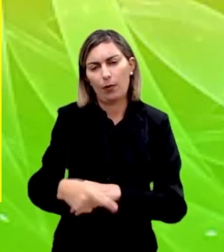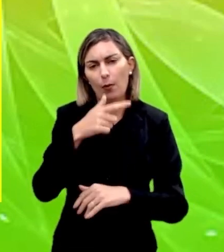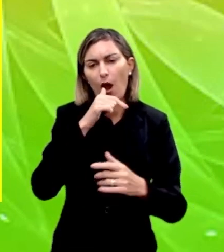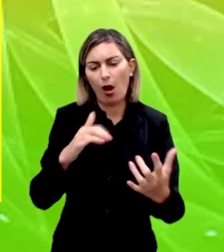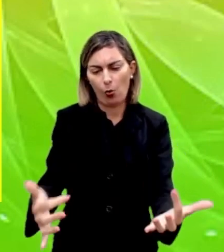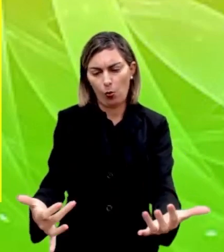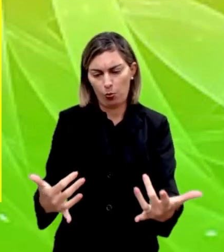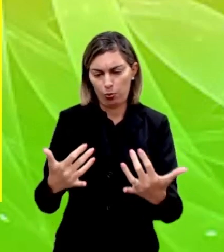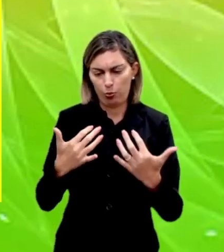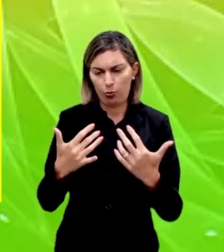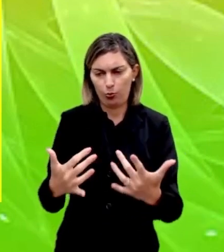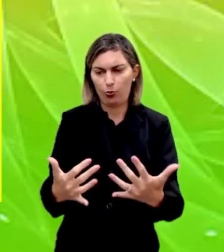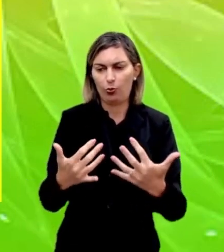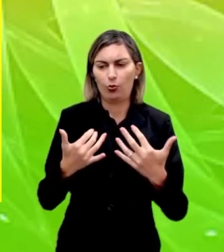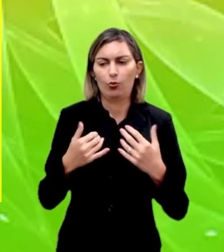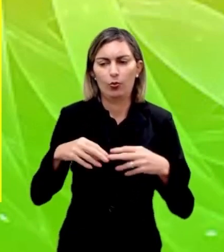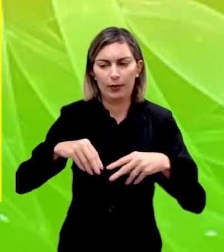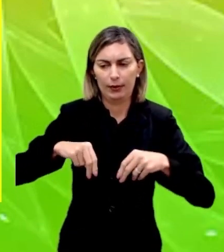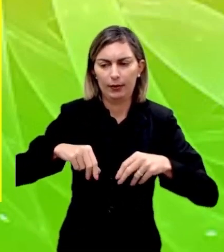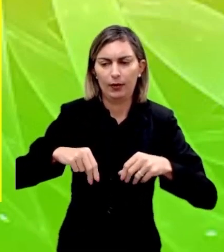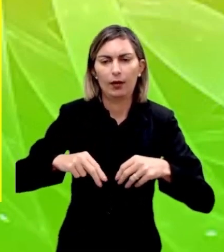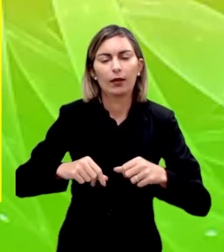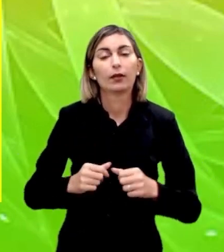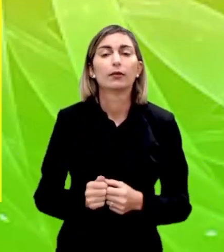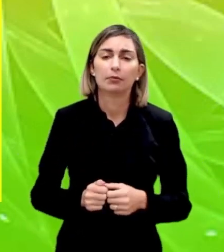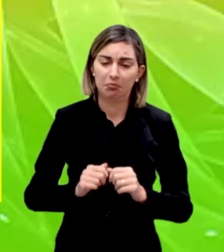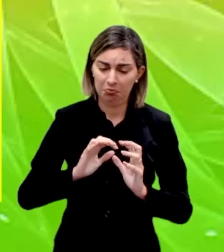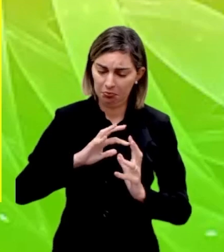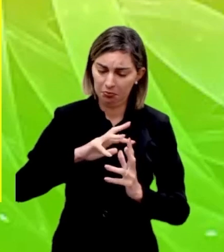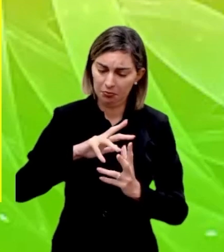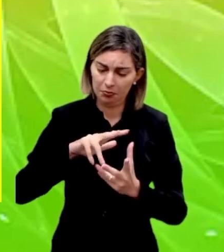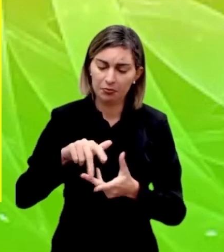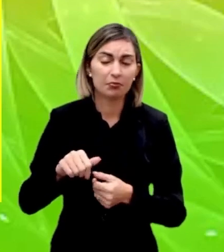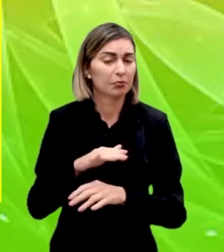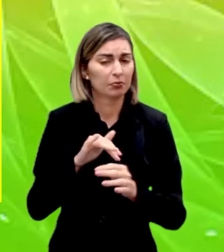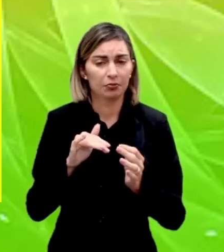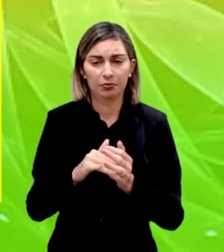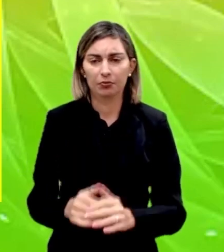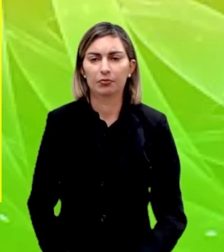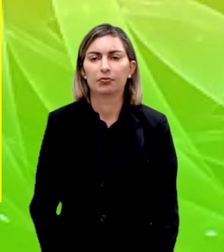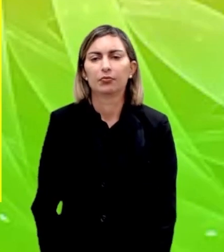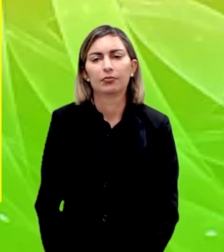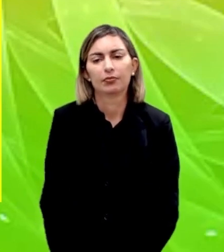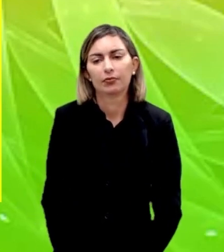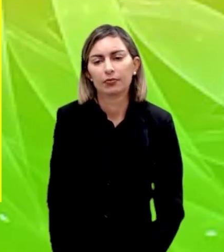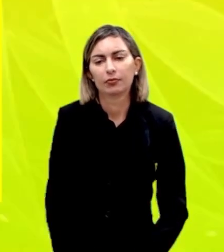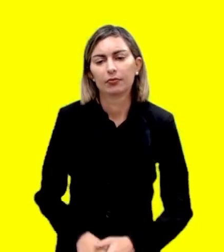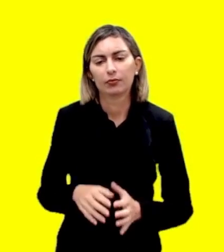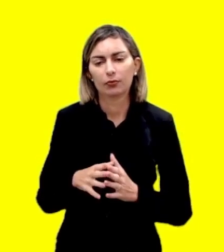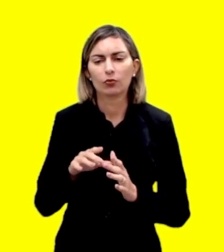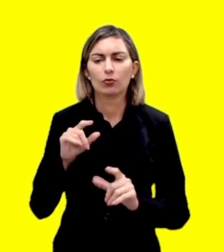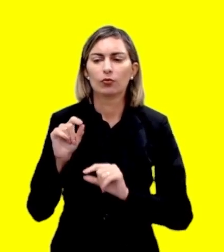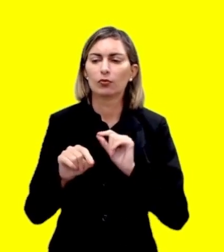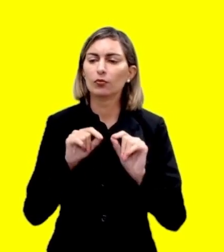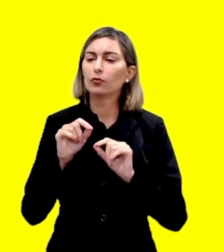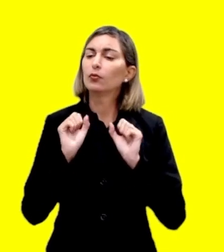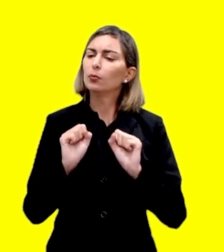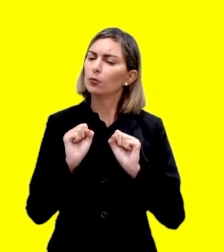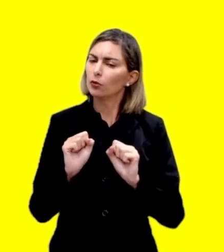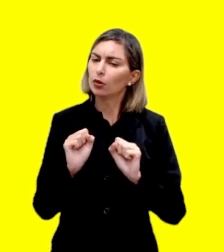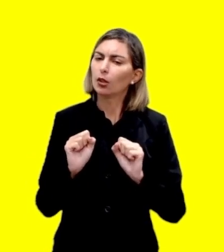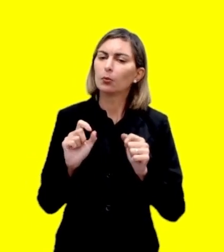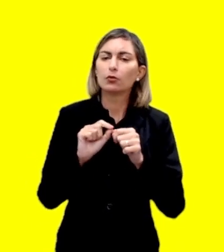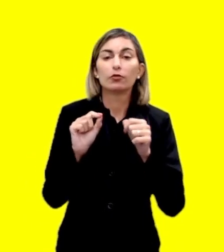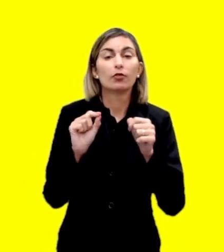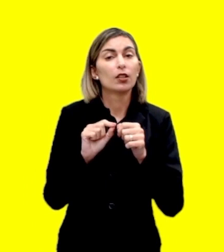para a praia e é assim no planeta inteiro. O que podemos